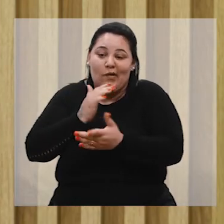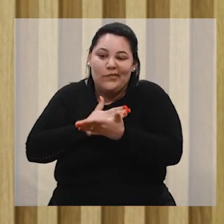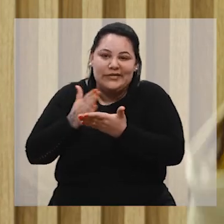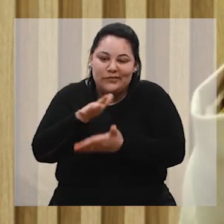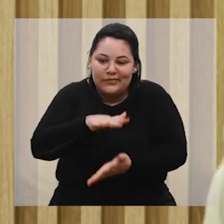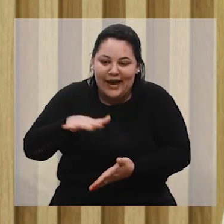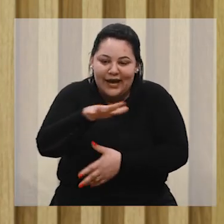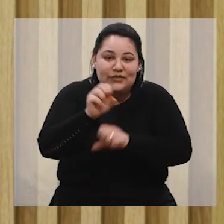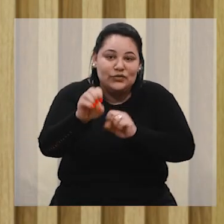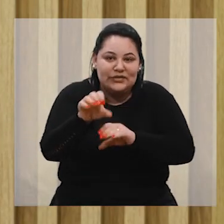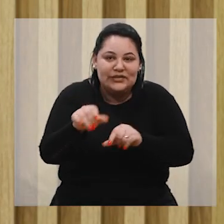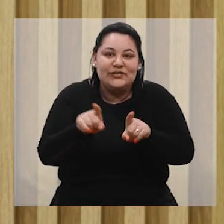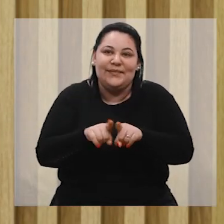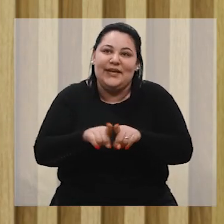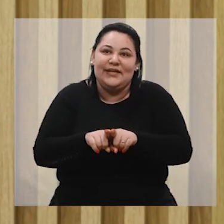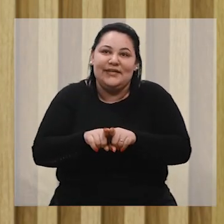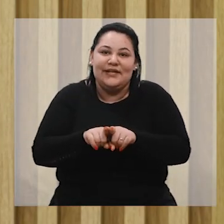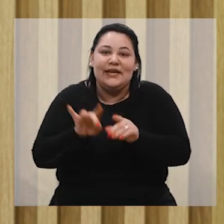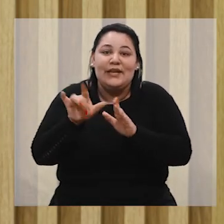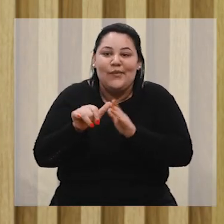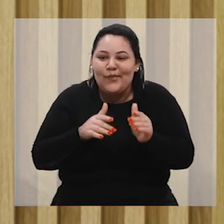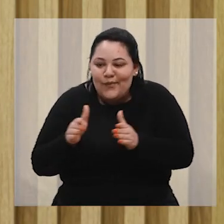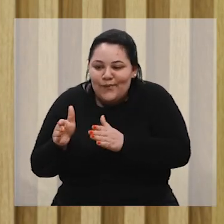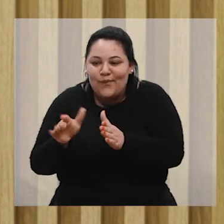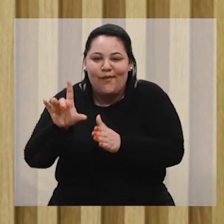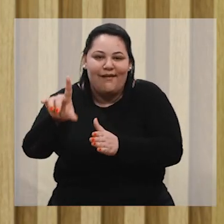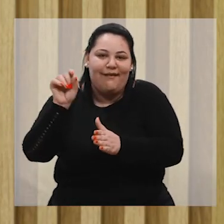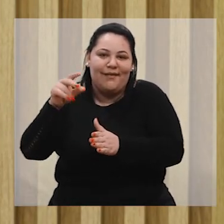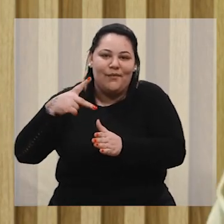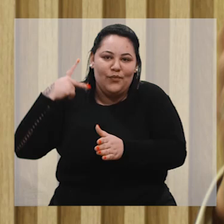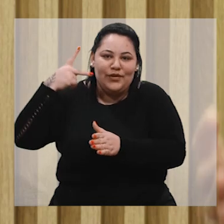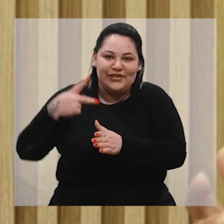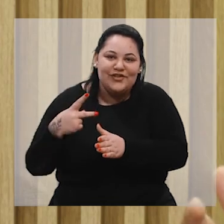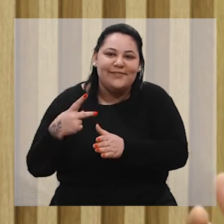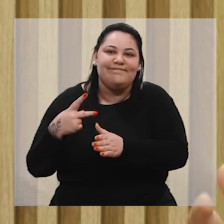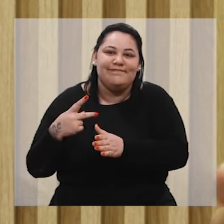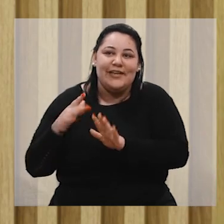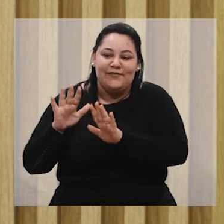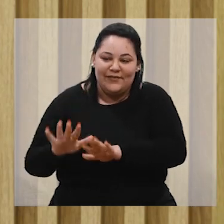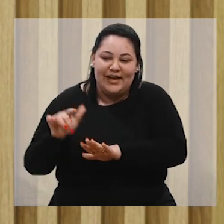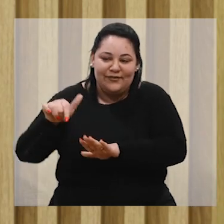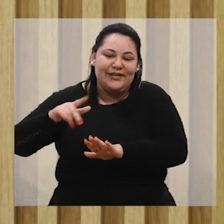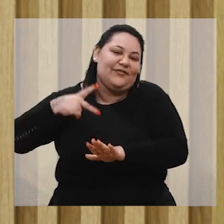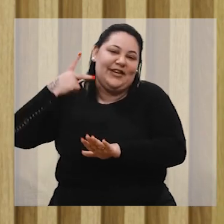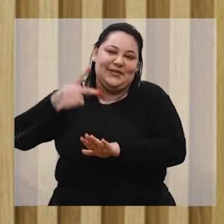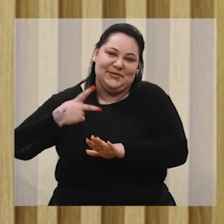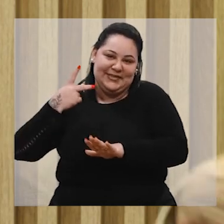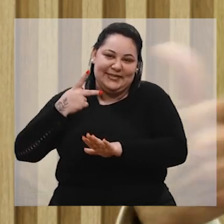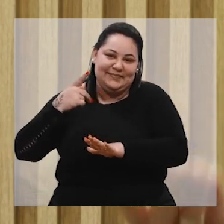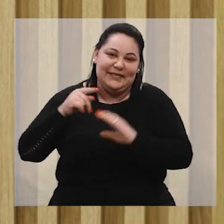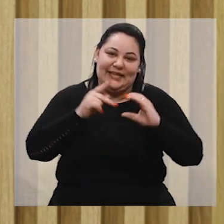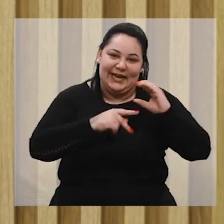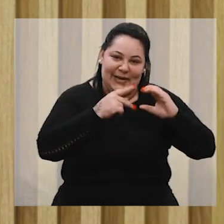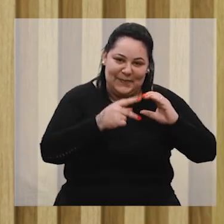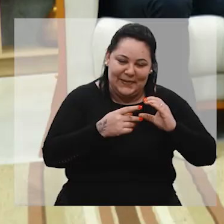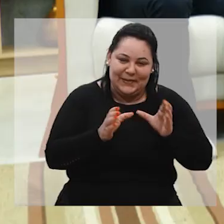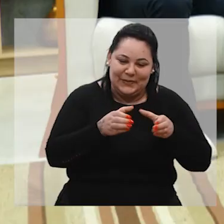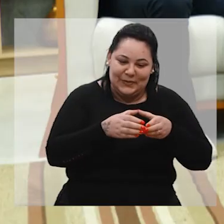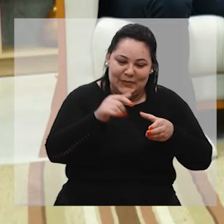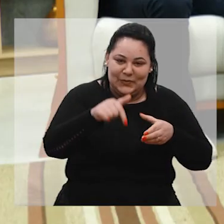as mulheres, partiram da educação e foram para o caminho da política e se